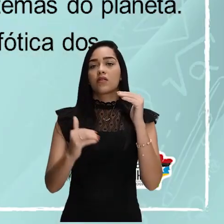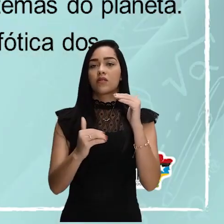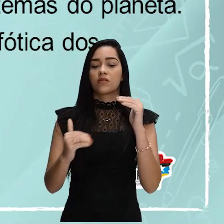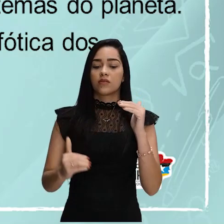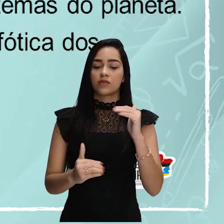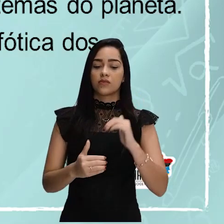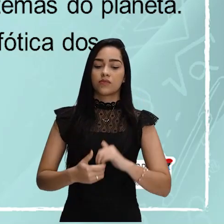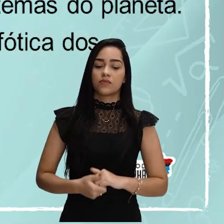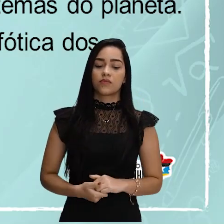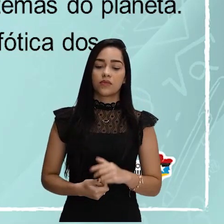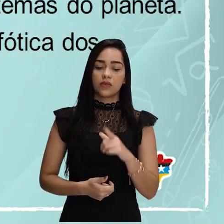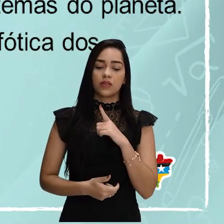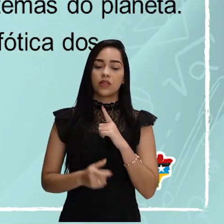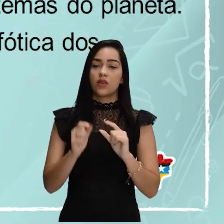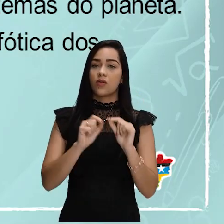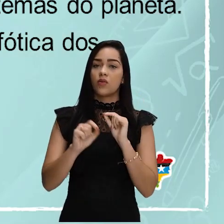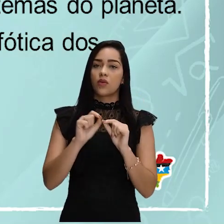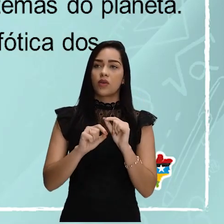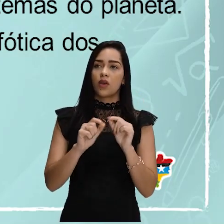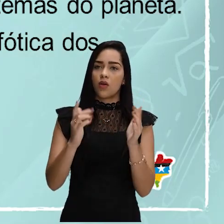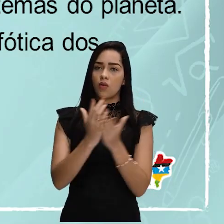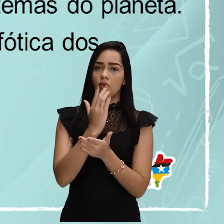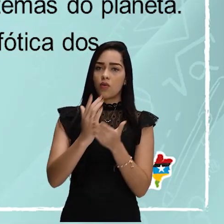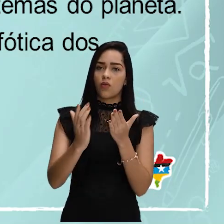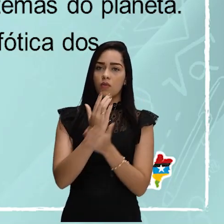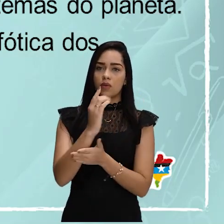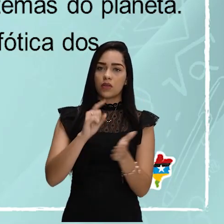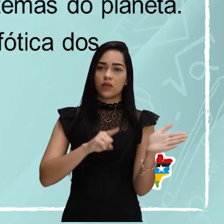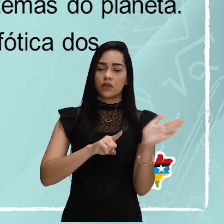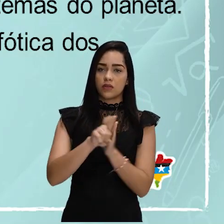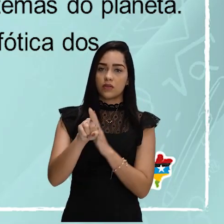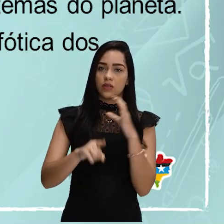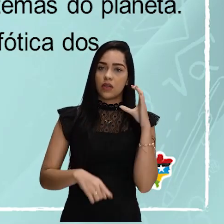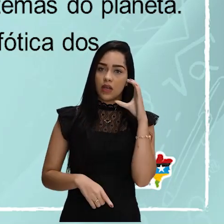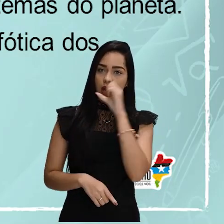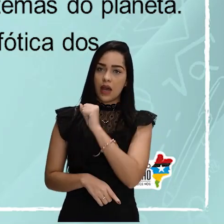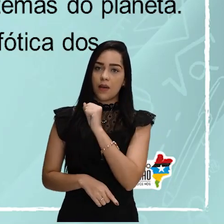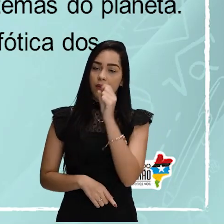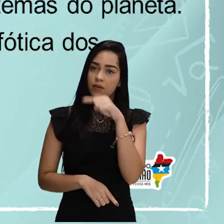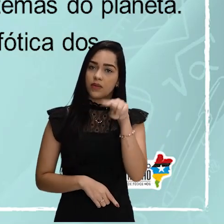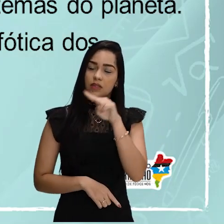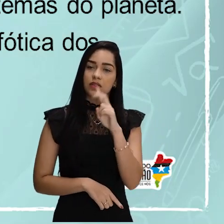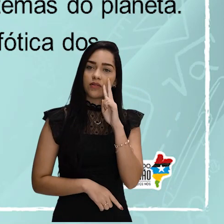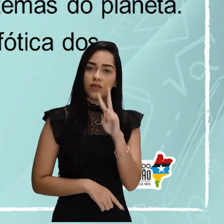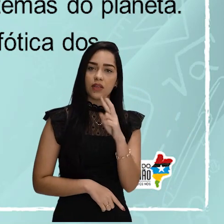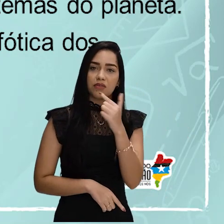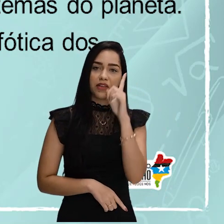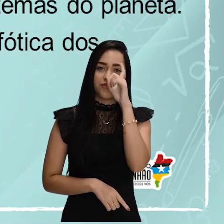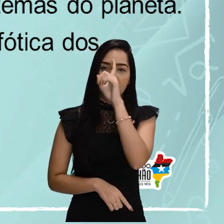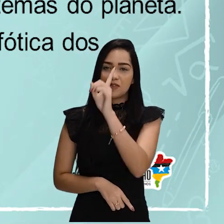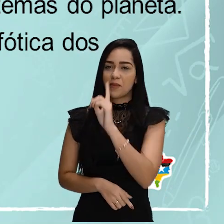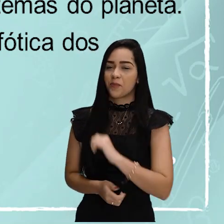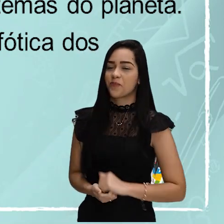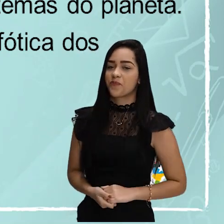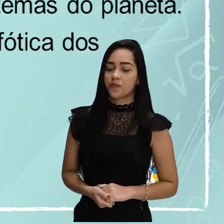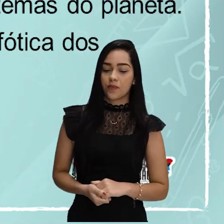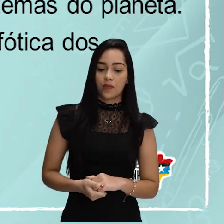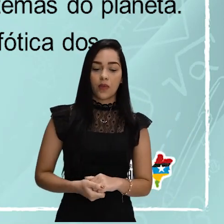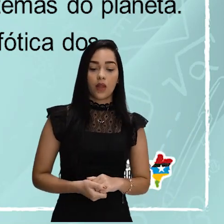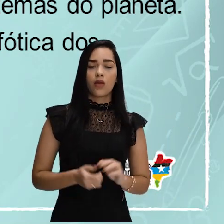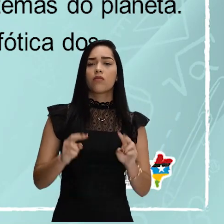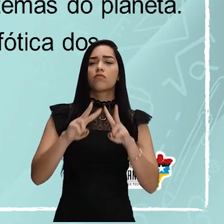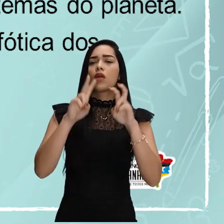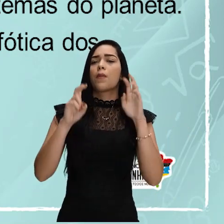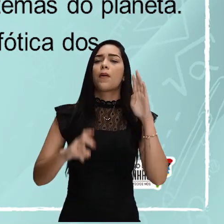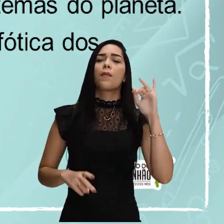responder algumas questões assim de forma bem rápida para vocês verem que não é tão difícil, né? Sobre a biosfera. Marque a